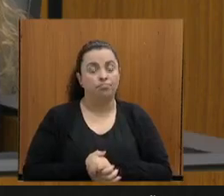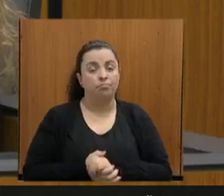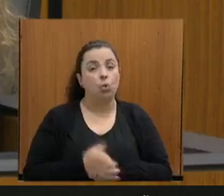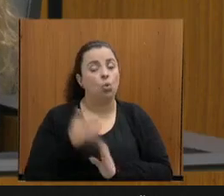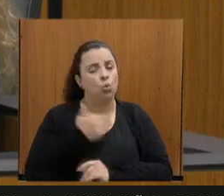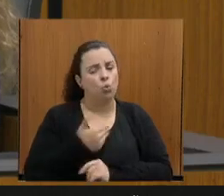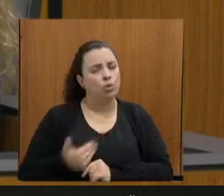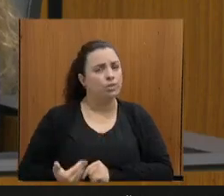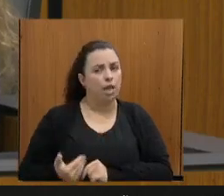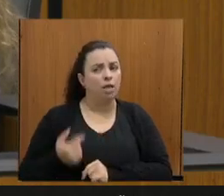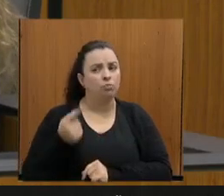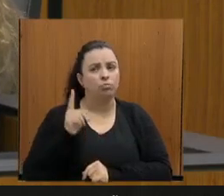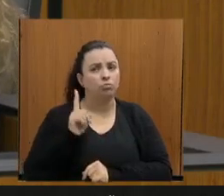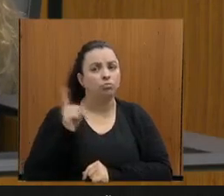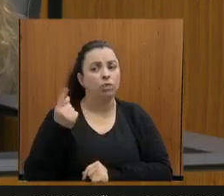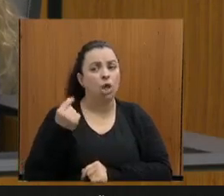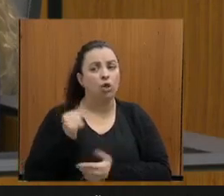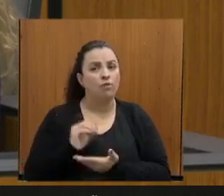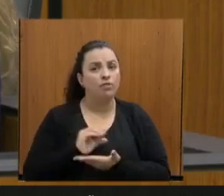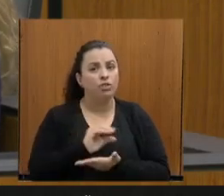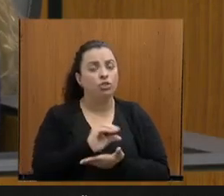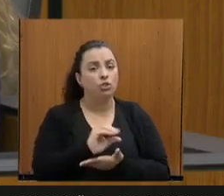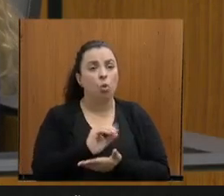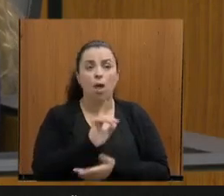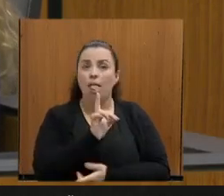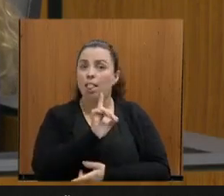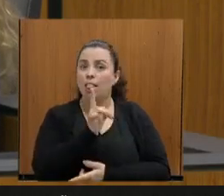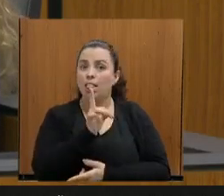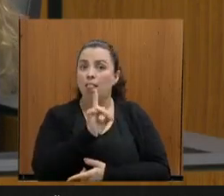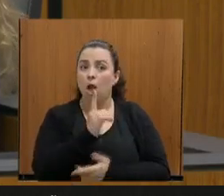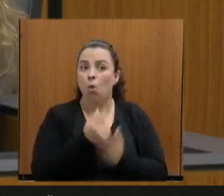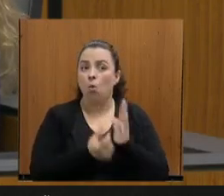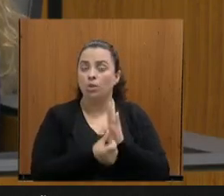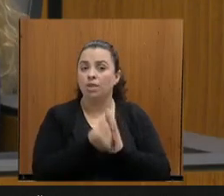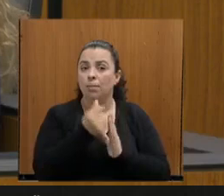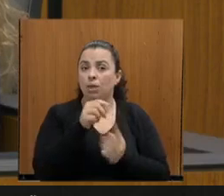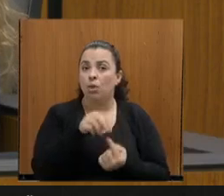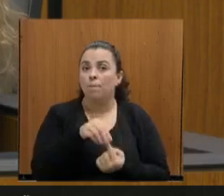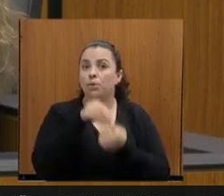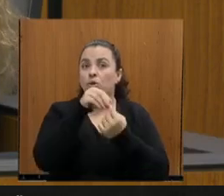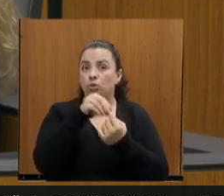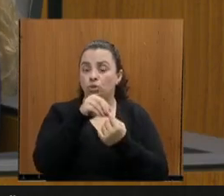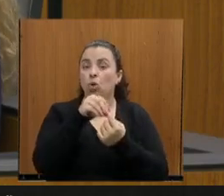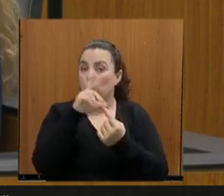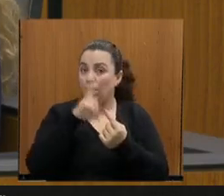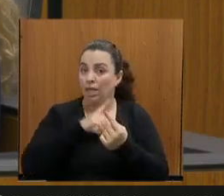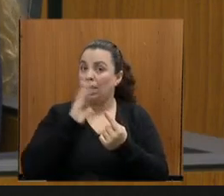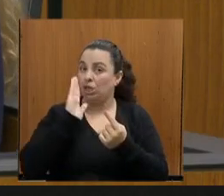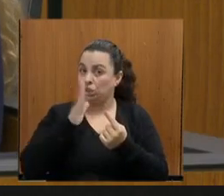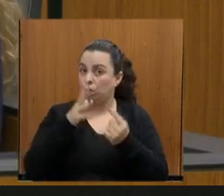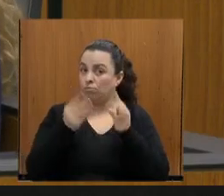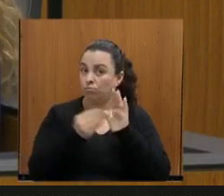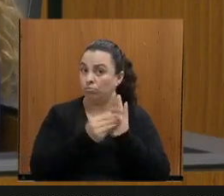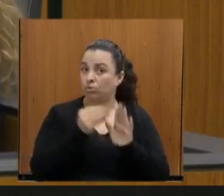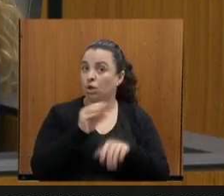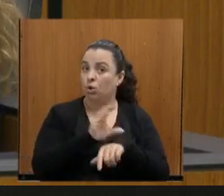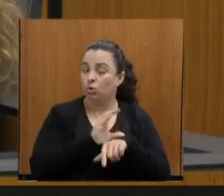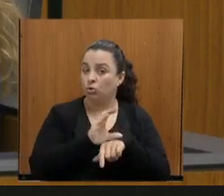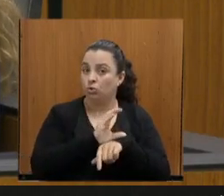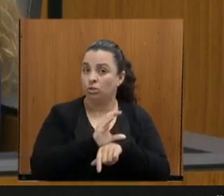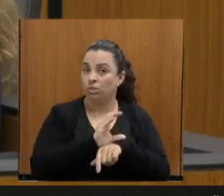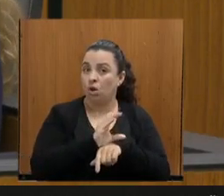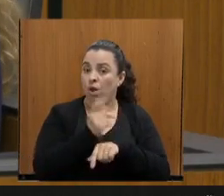investiu dá um priorizou no seu orçamento dentro do que a constituição prevê o investimento público